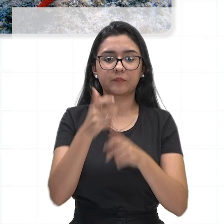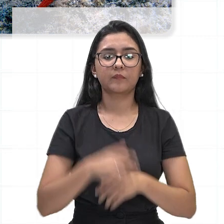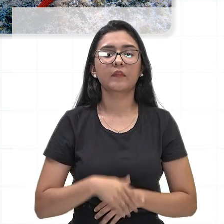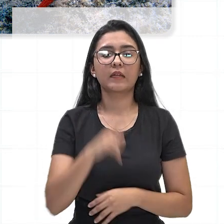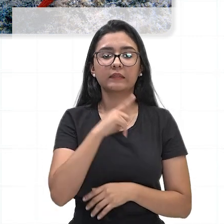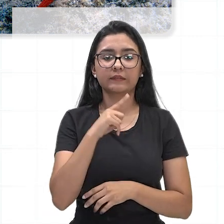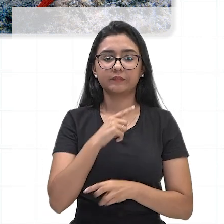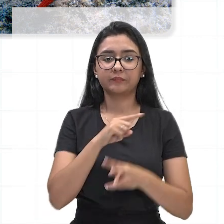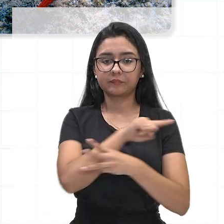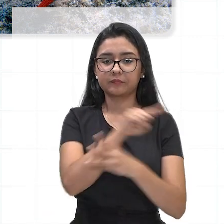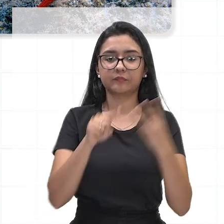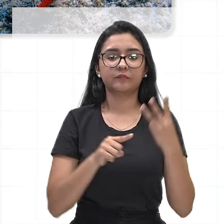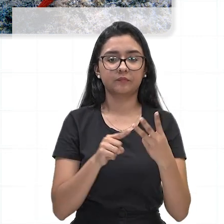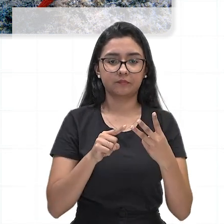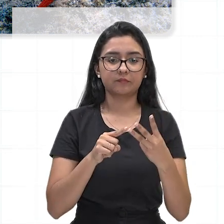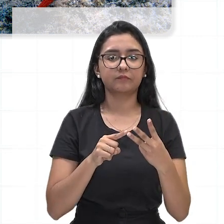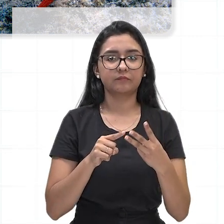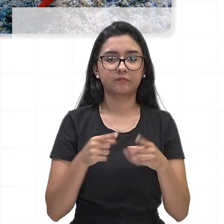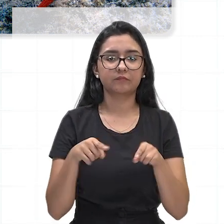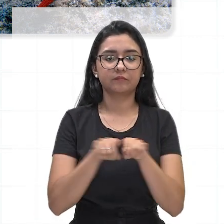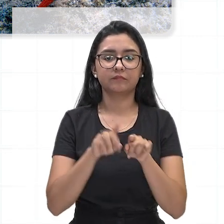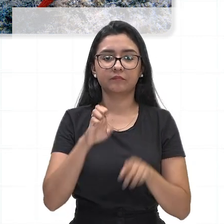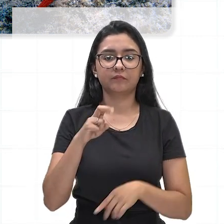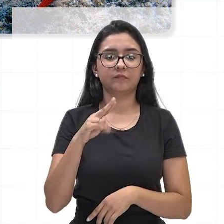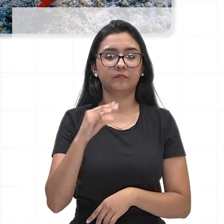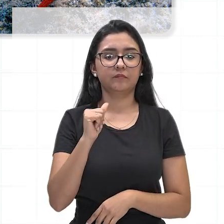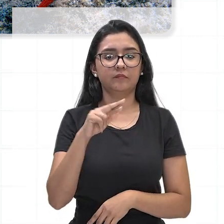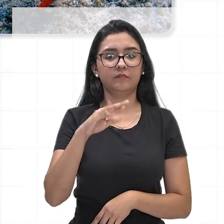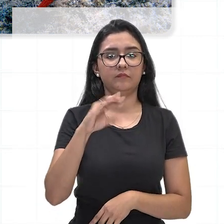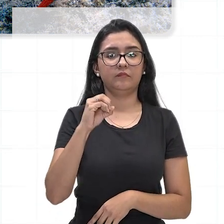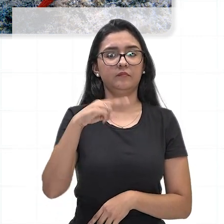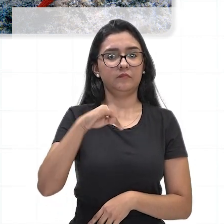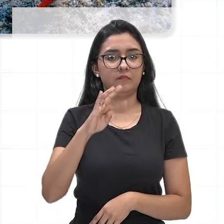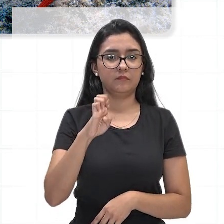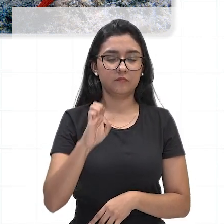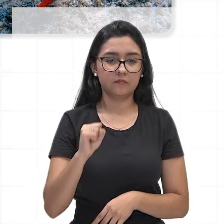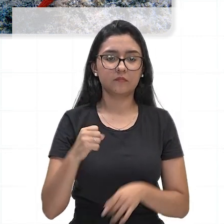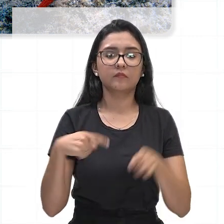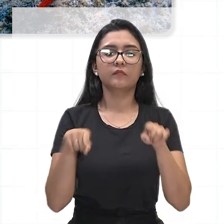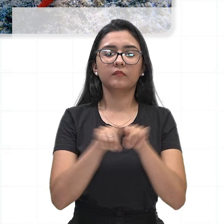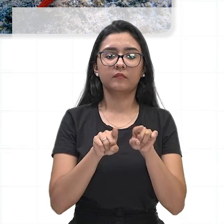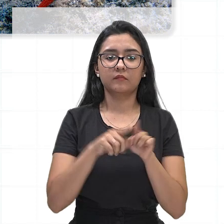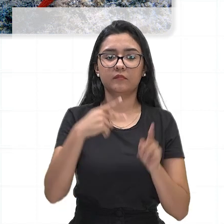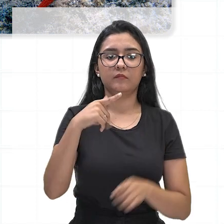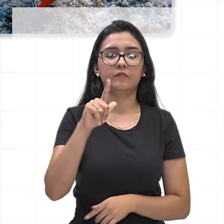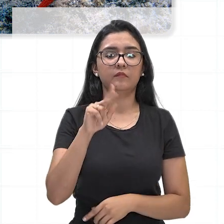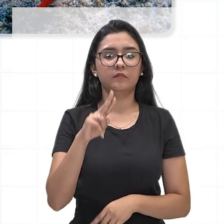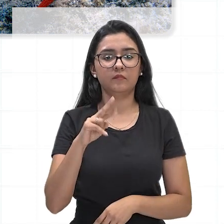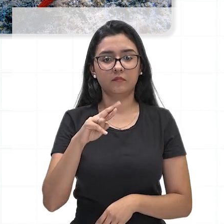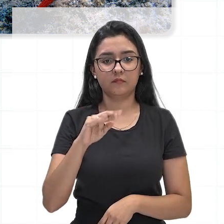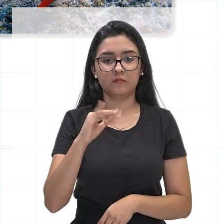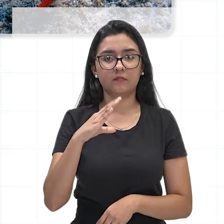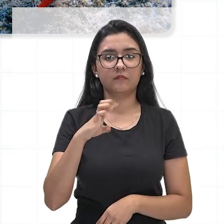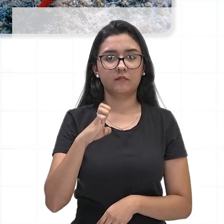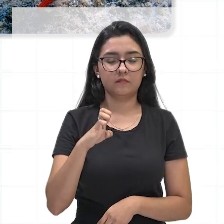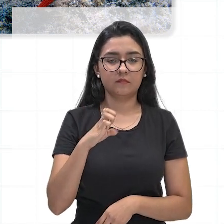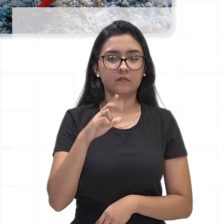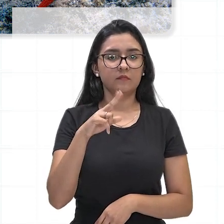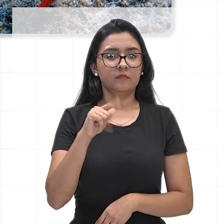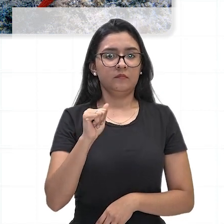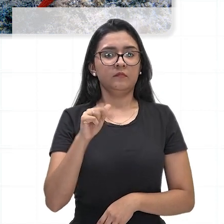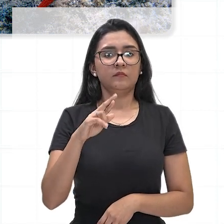eucariontes, pluricelulares e heterótrofos, certo? Então, esses animais que você está observando aí são